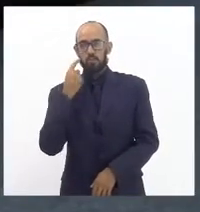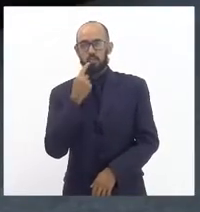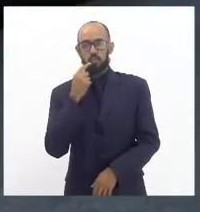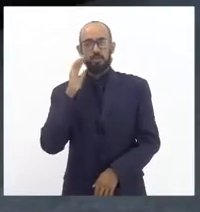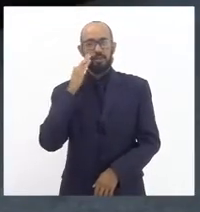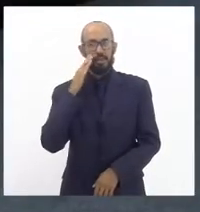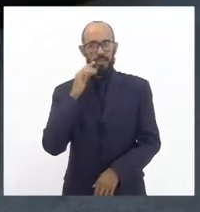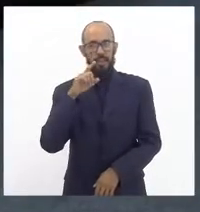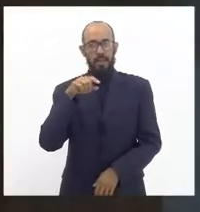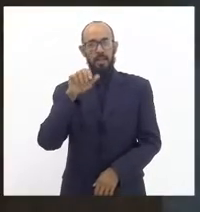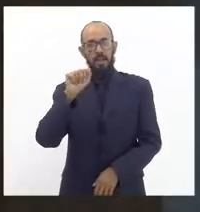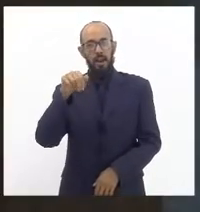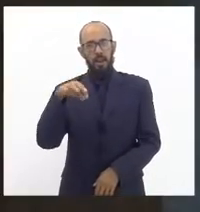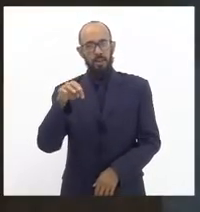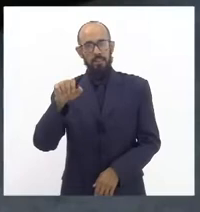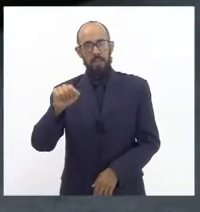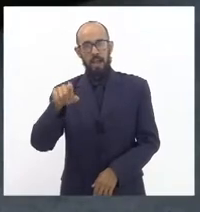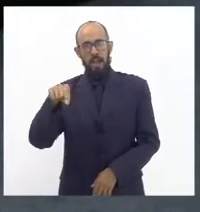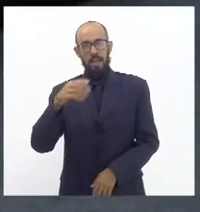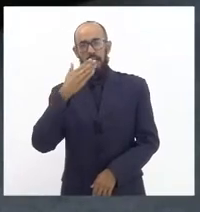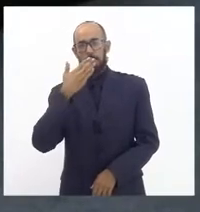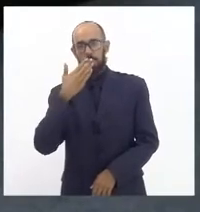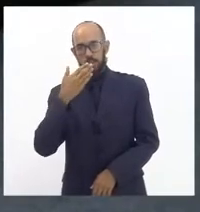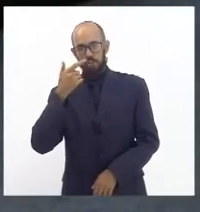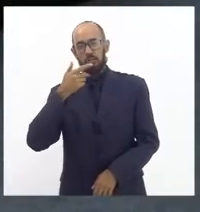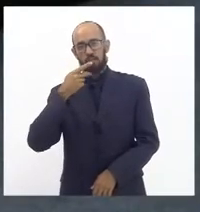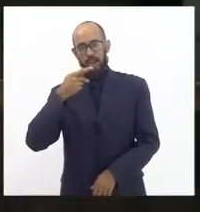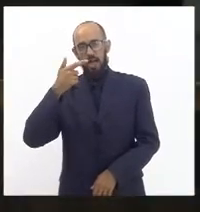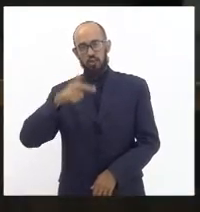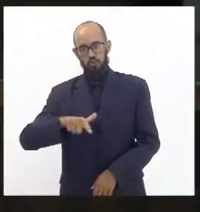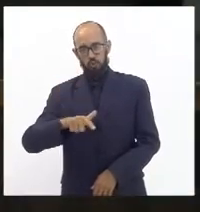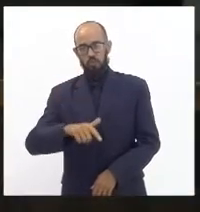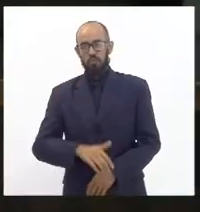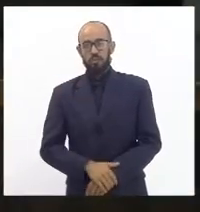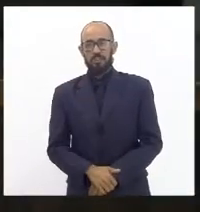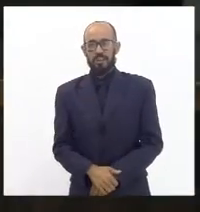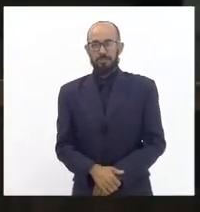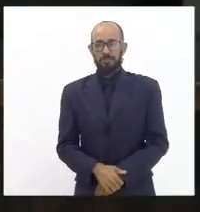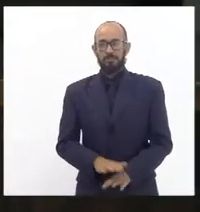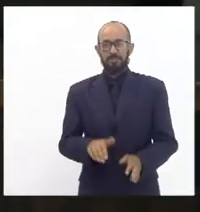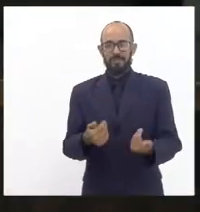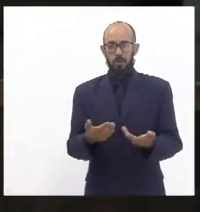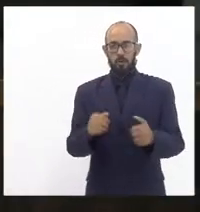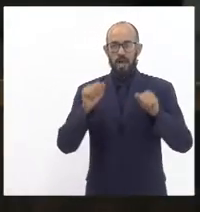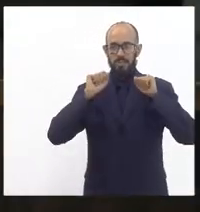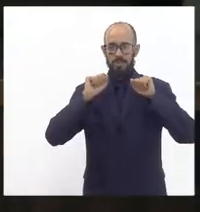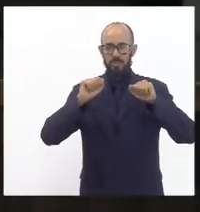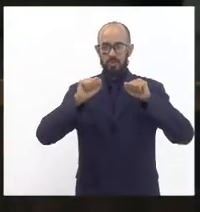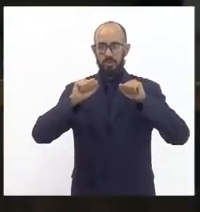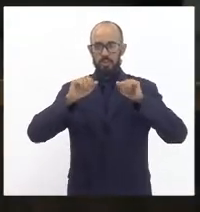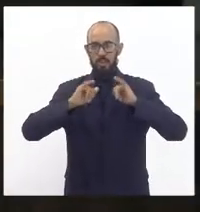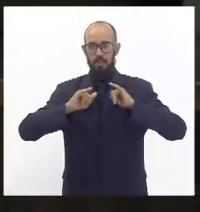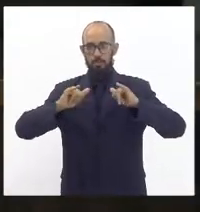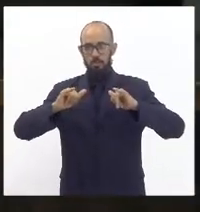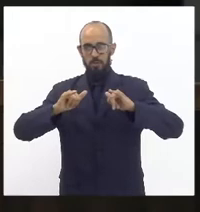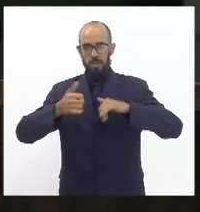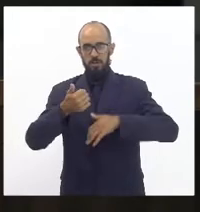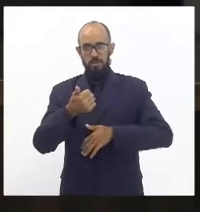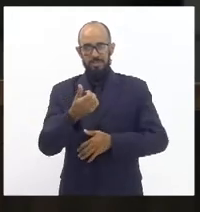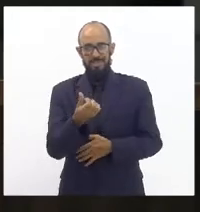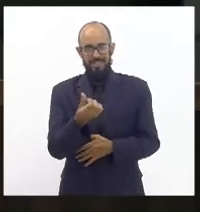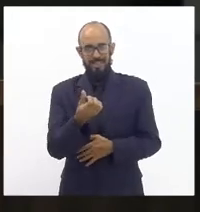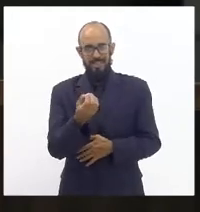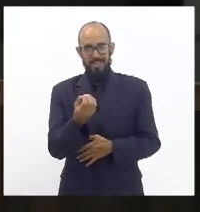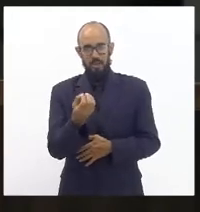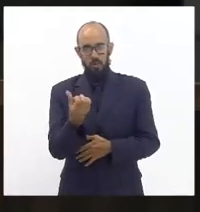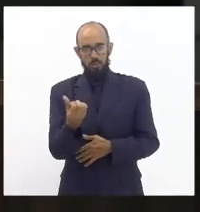a cor Doria concedida OK obrigada aplicação Assessoria republicar o projeto de lei 1606